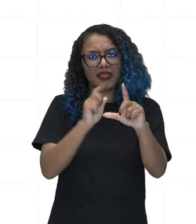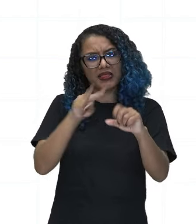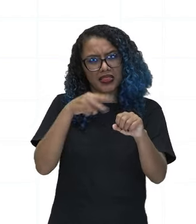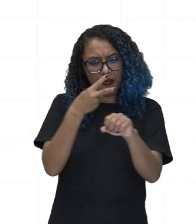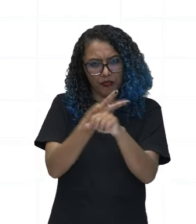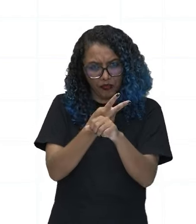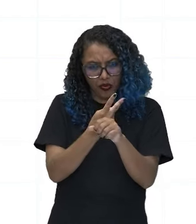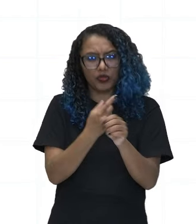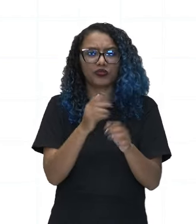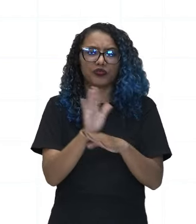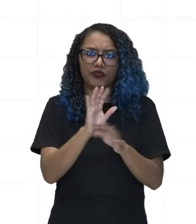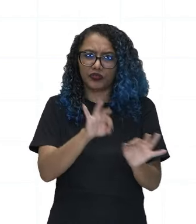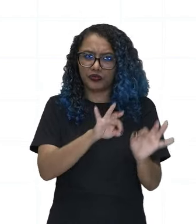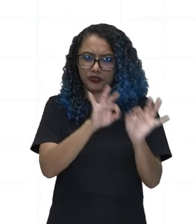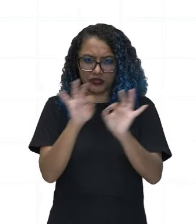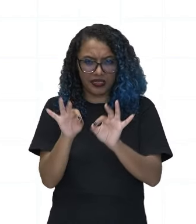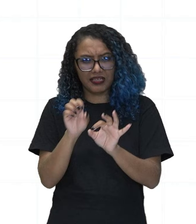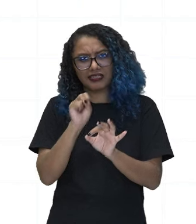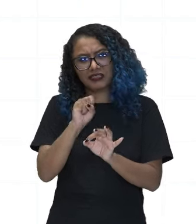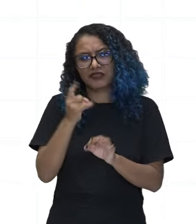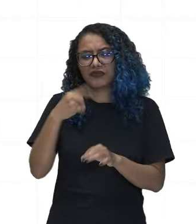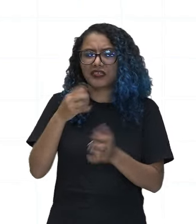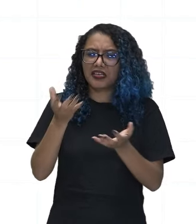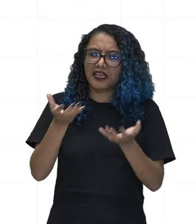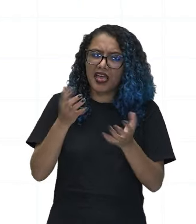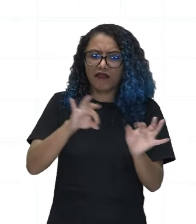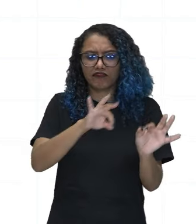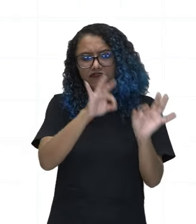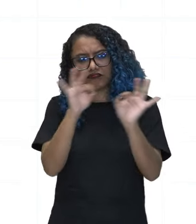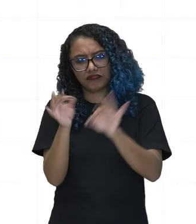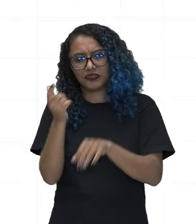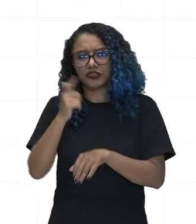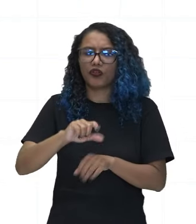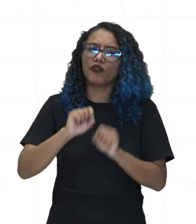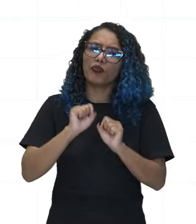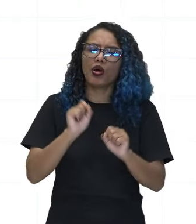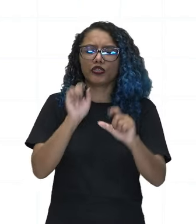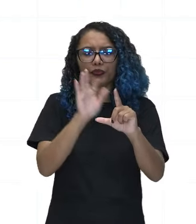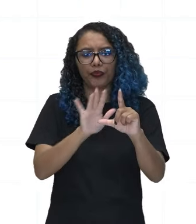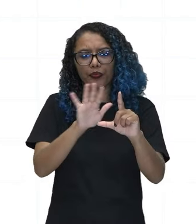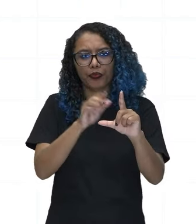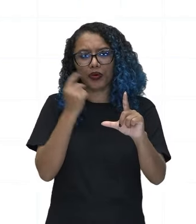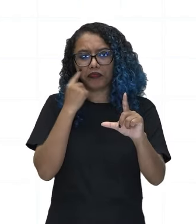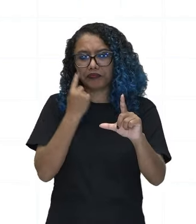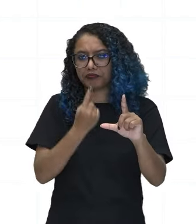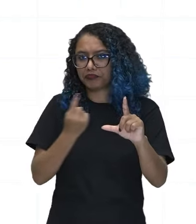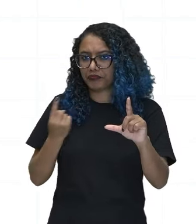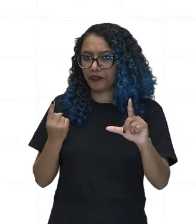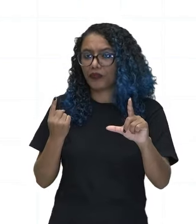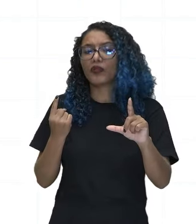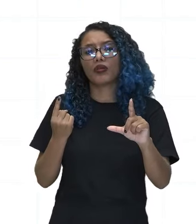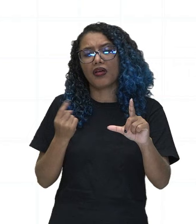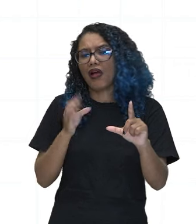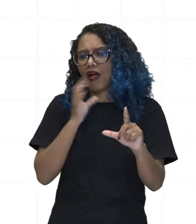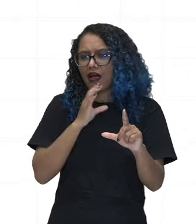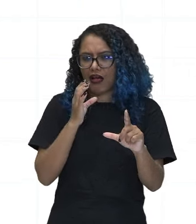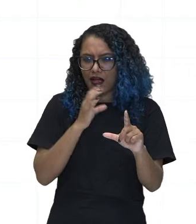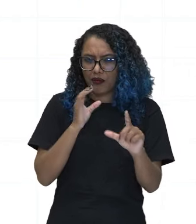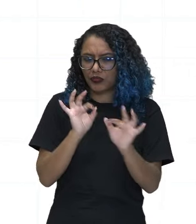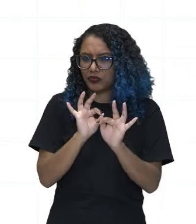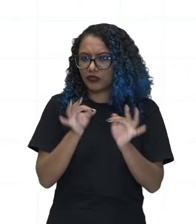do vídeo, se for necessário, Você vai querer assistir novamente, então você vai lá, que é muito mais rápido, não